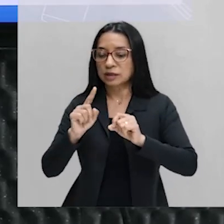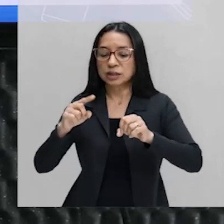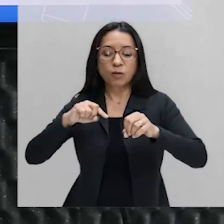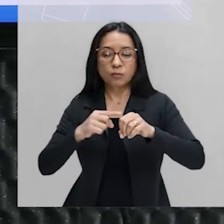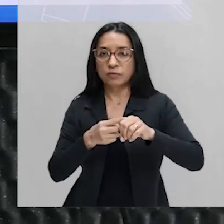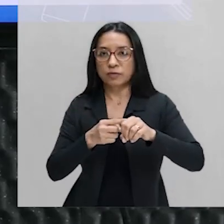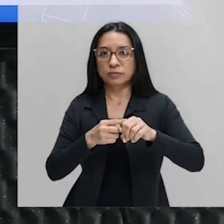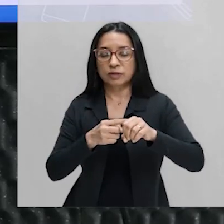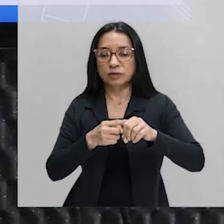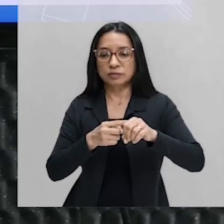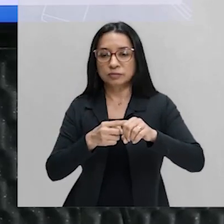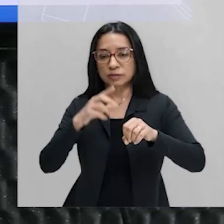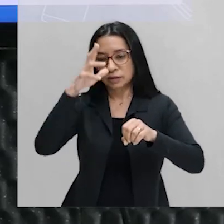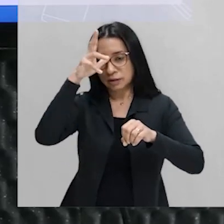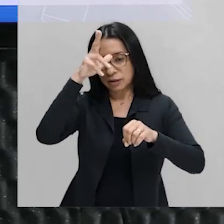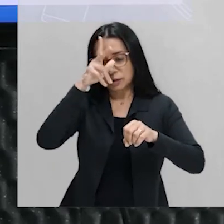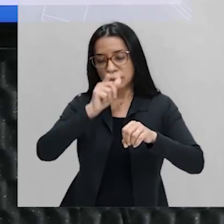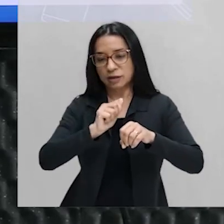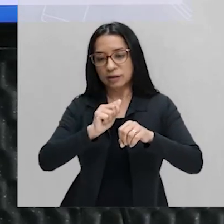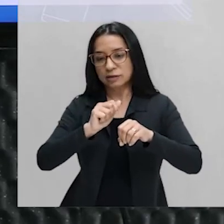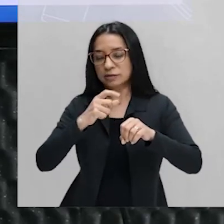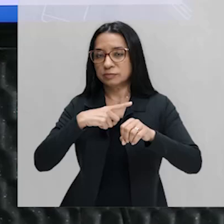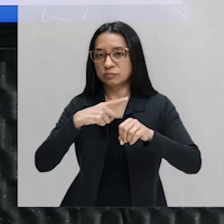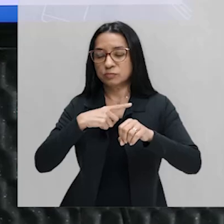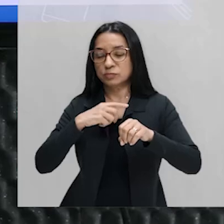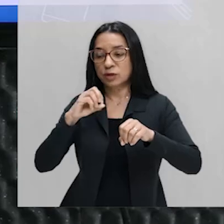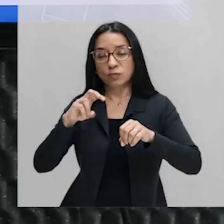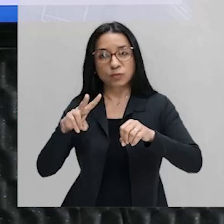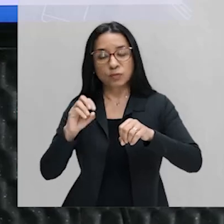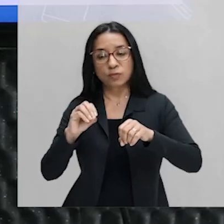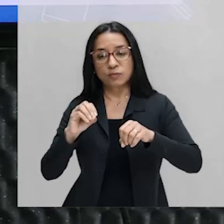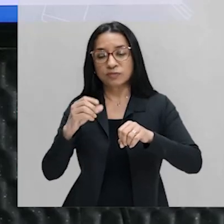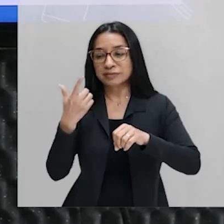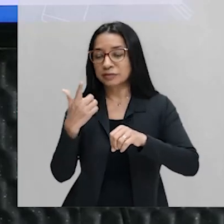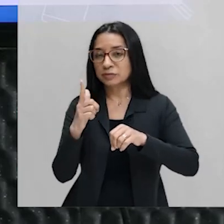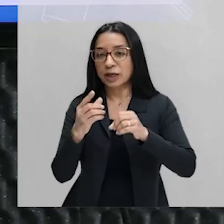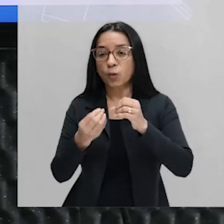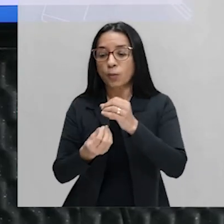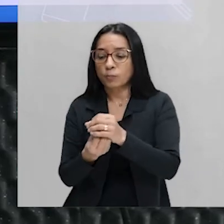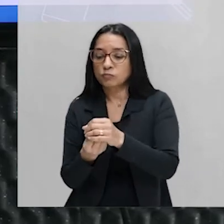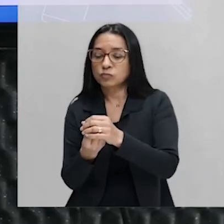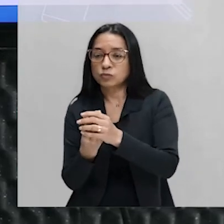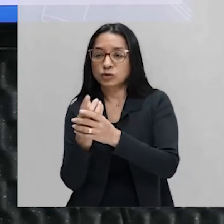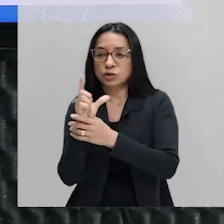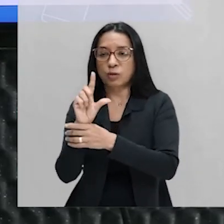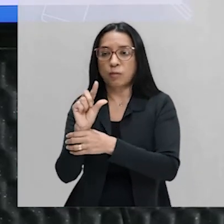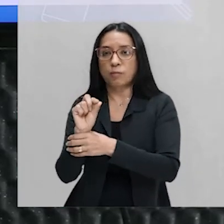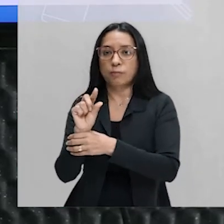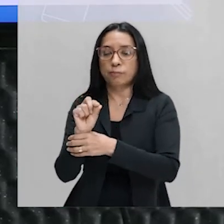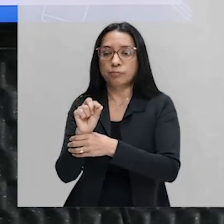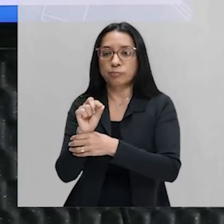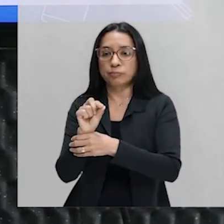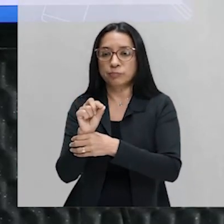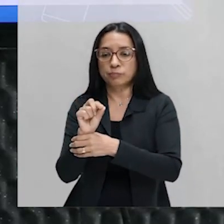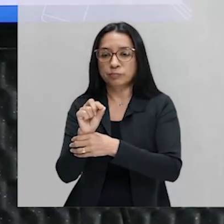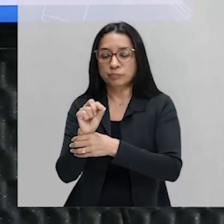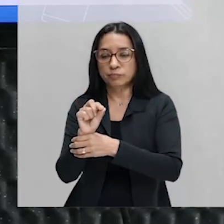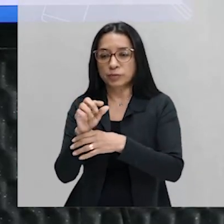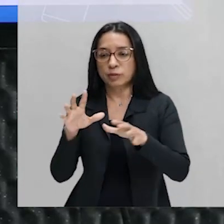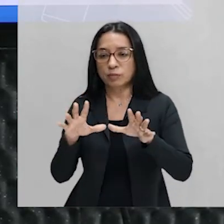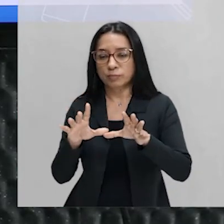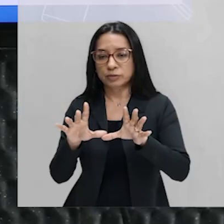fecundado. E a galinha vai pôr um ovo que não vai gerar pintinho nenhum, tá bom? Então, é isso que está dizendo aqui, ó. Se ocorrer